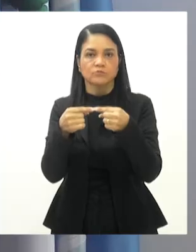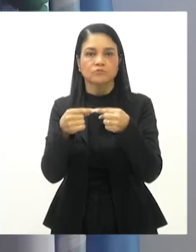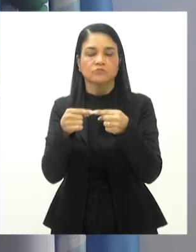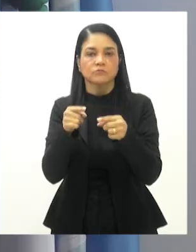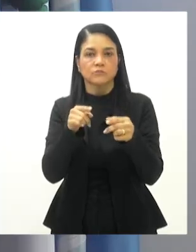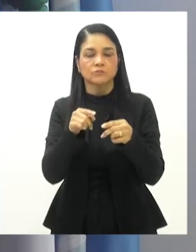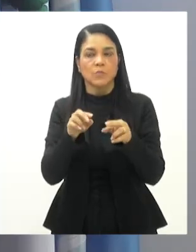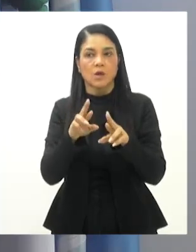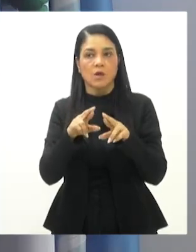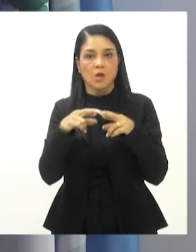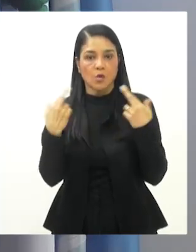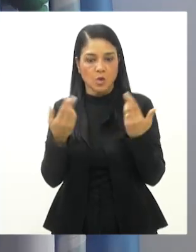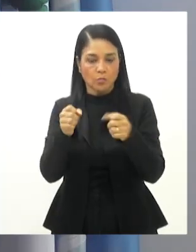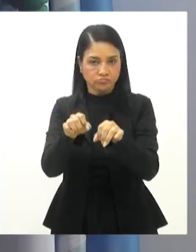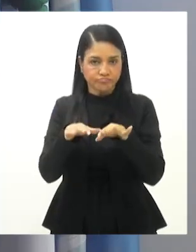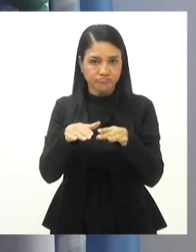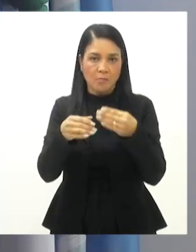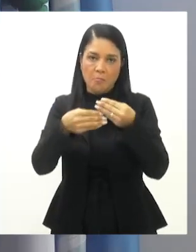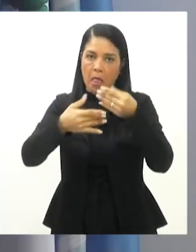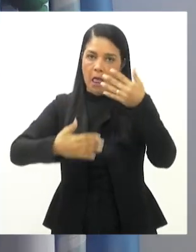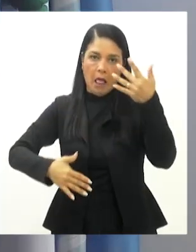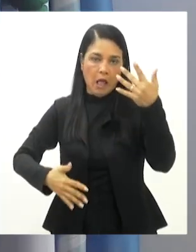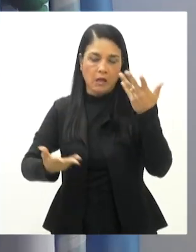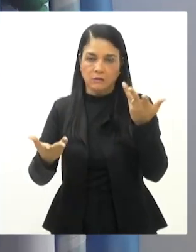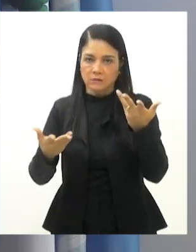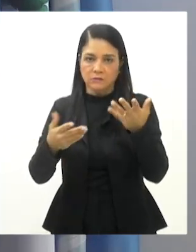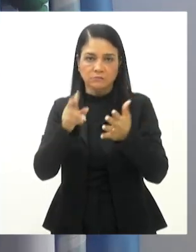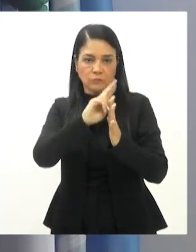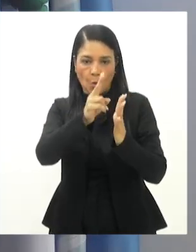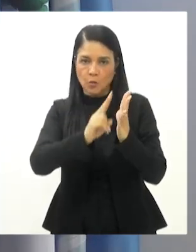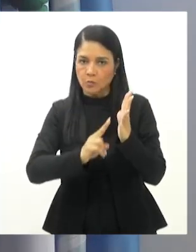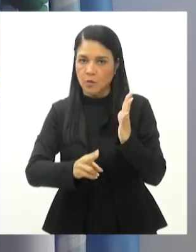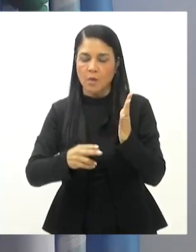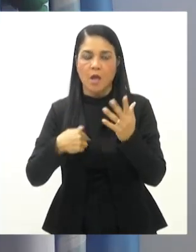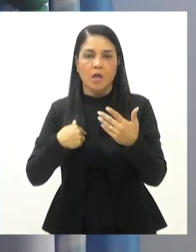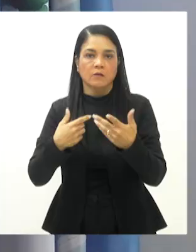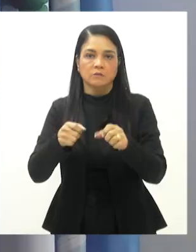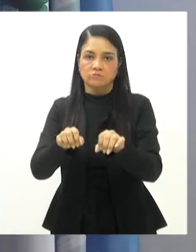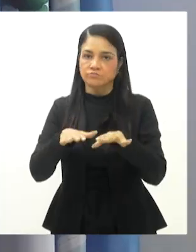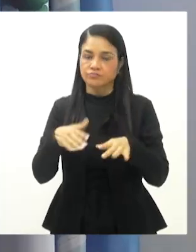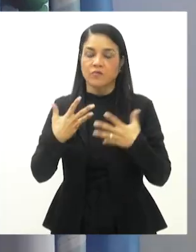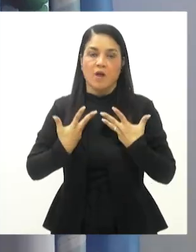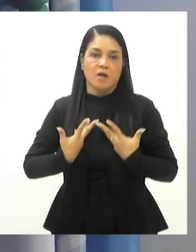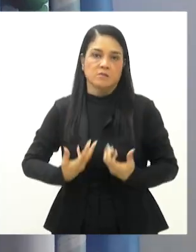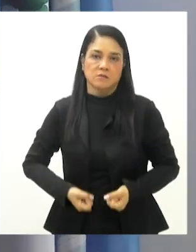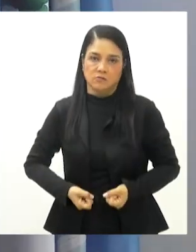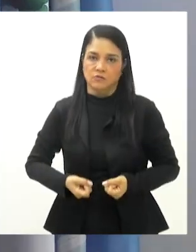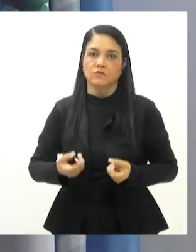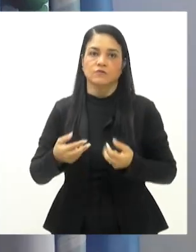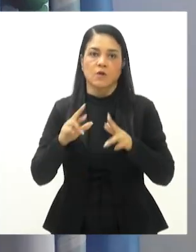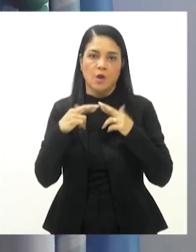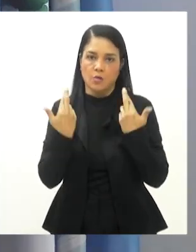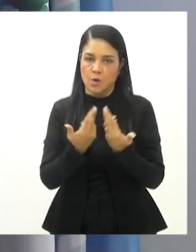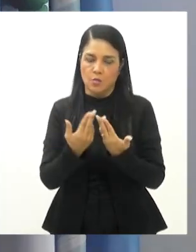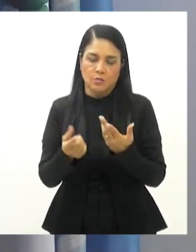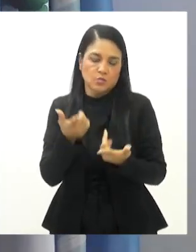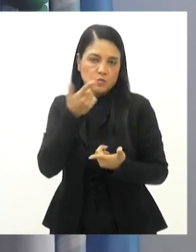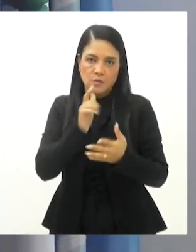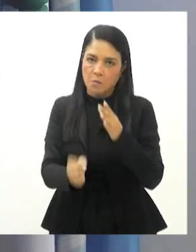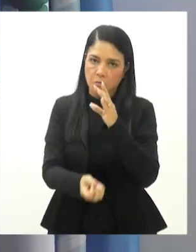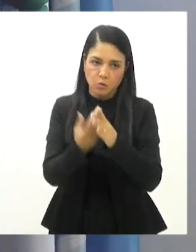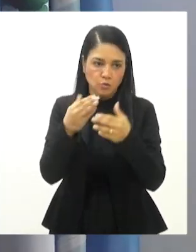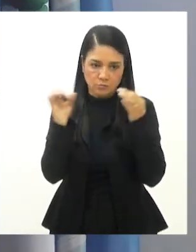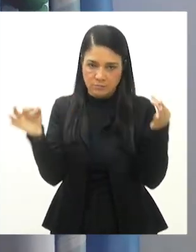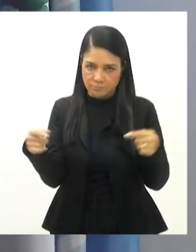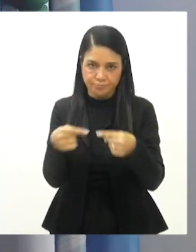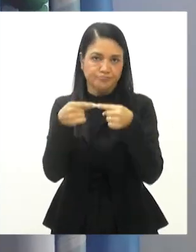muito longa, com muitas pessoas a serem ouvidas, acaba que a comissão se estende por muito tempo, se torna cansativo e até mesmo improdutivo. Então, se